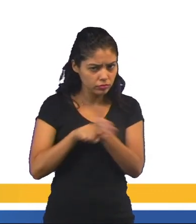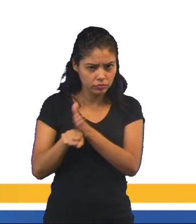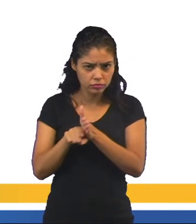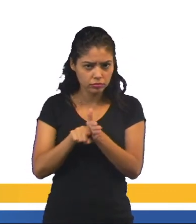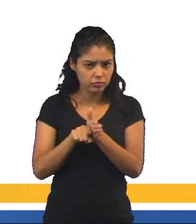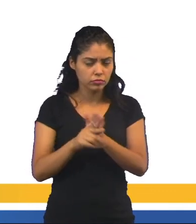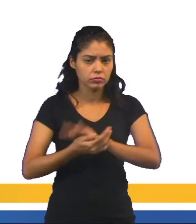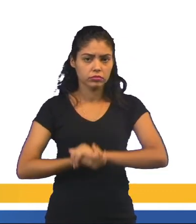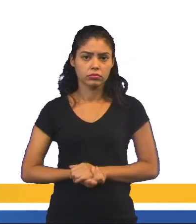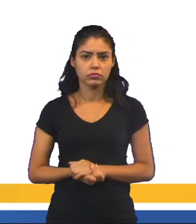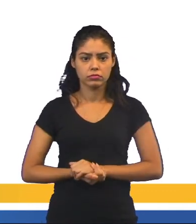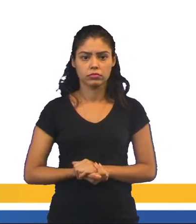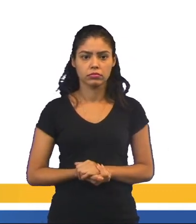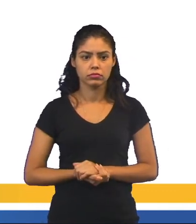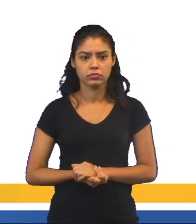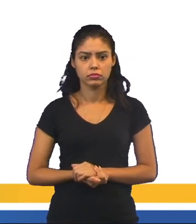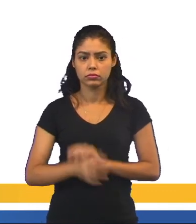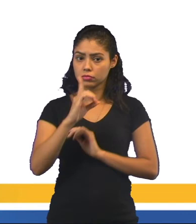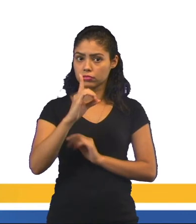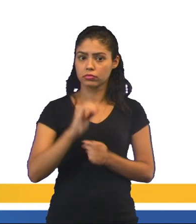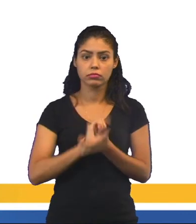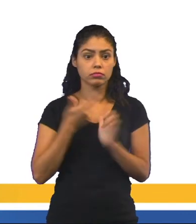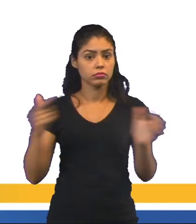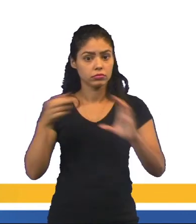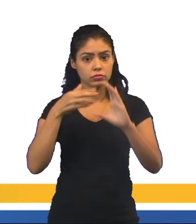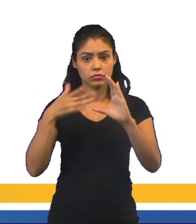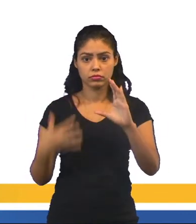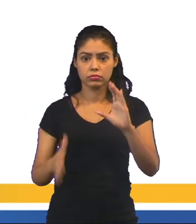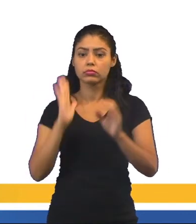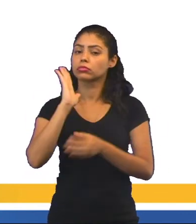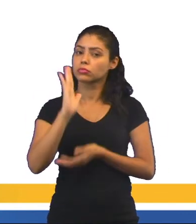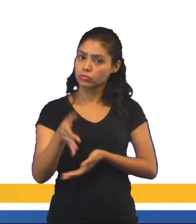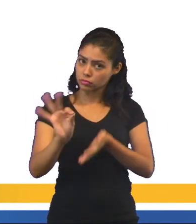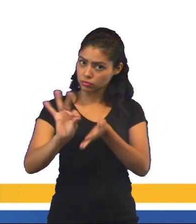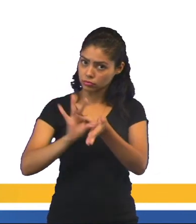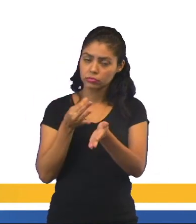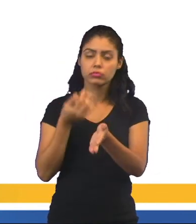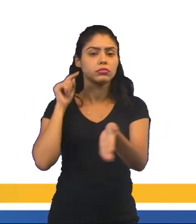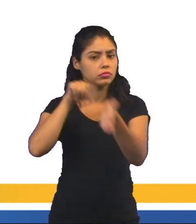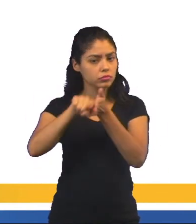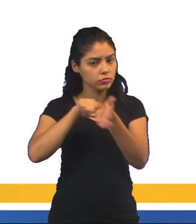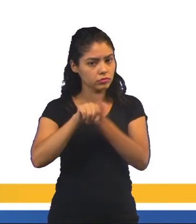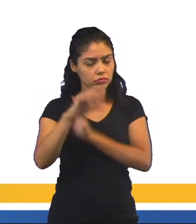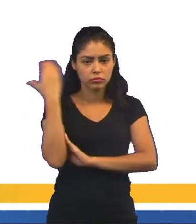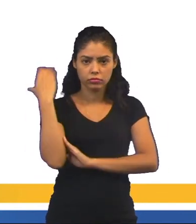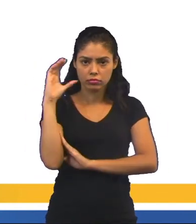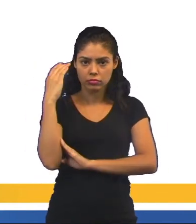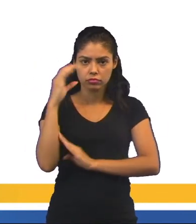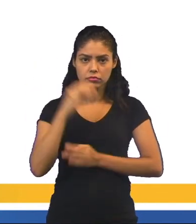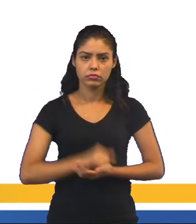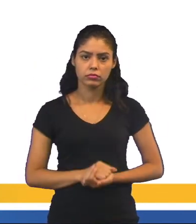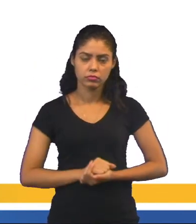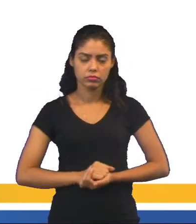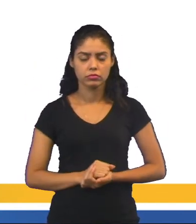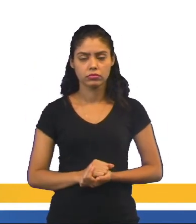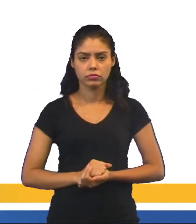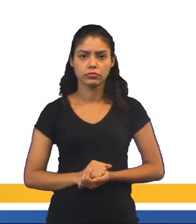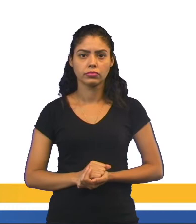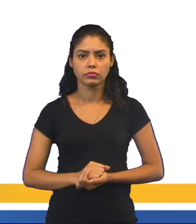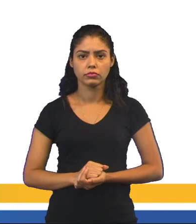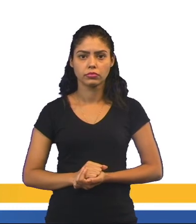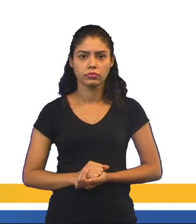por estudiosos. E letra D. A maioria das espécies já foram catalogadas